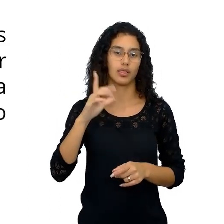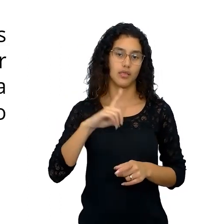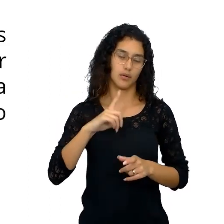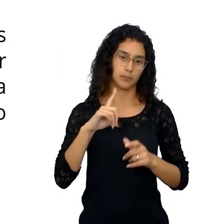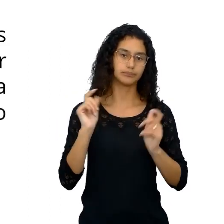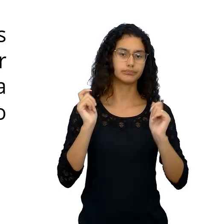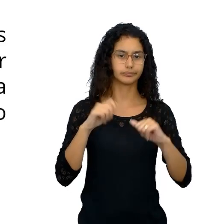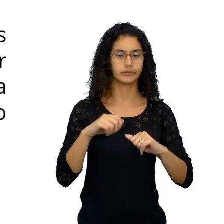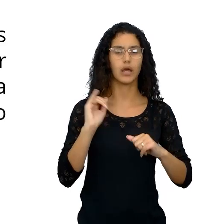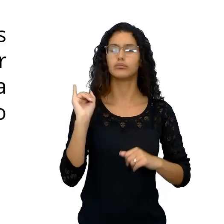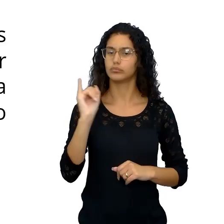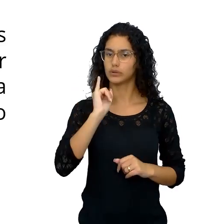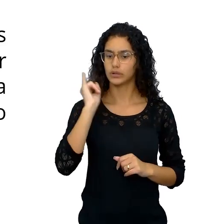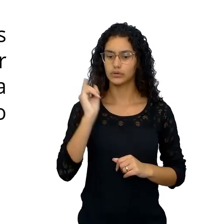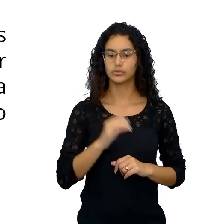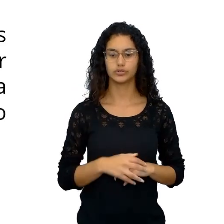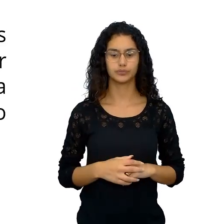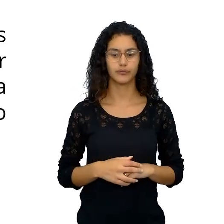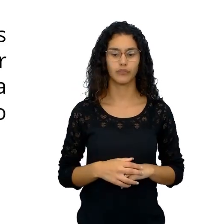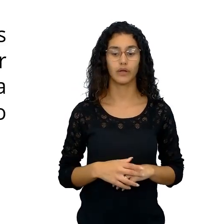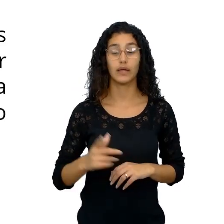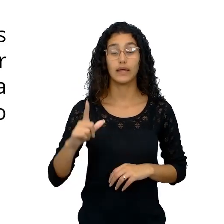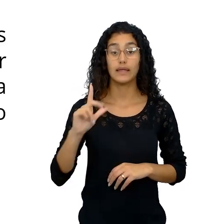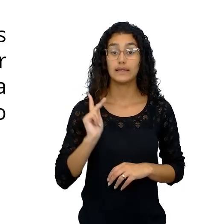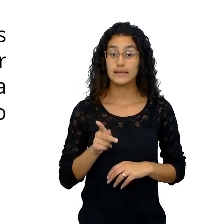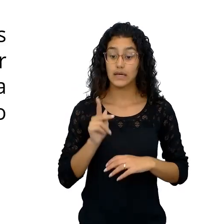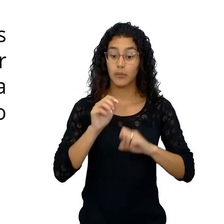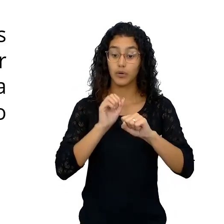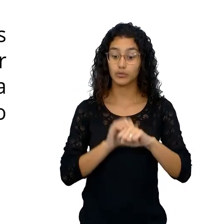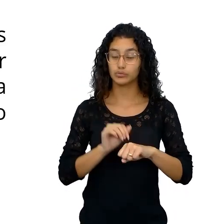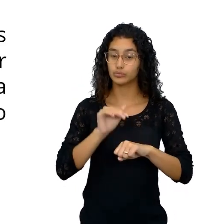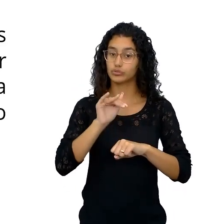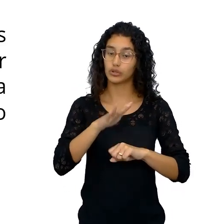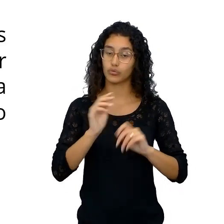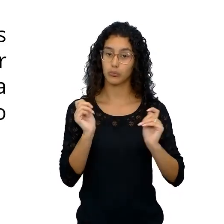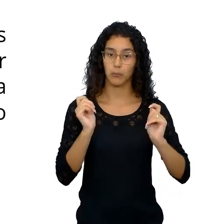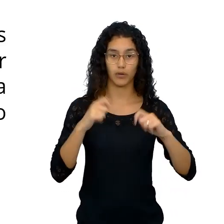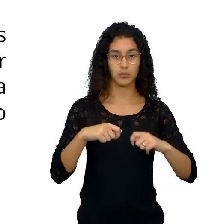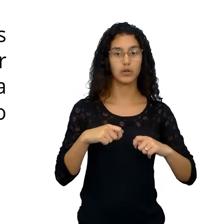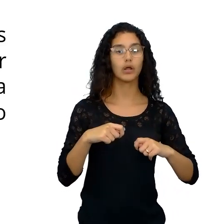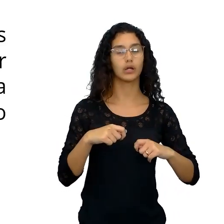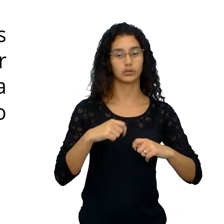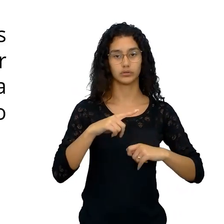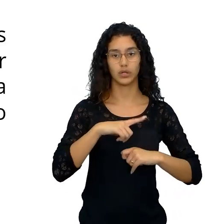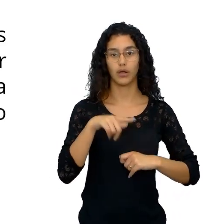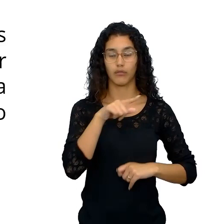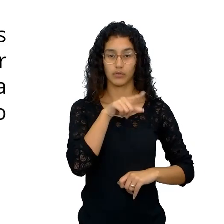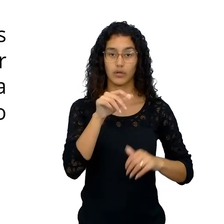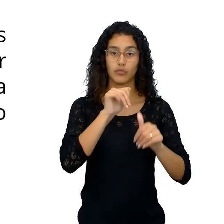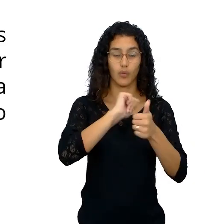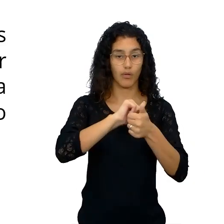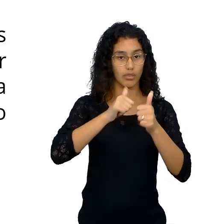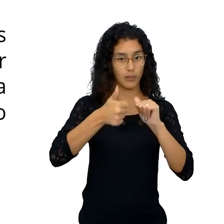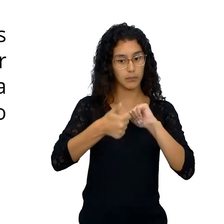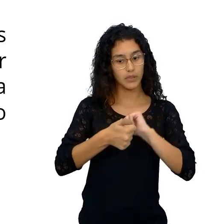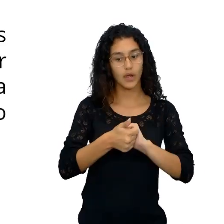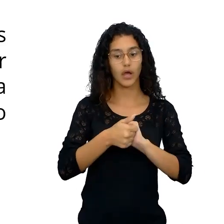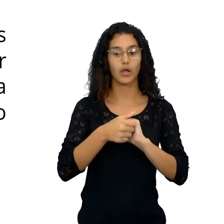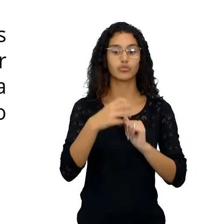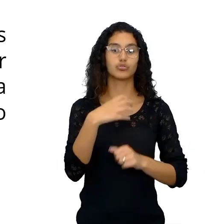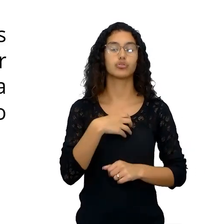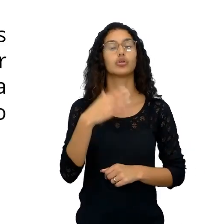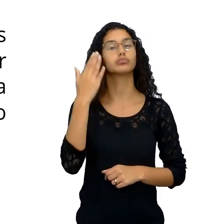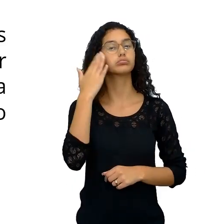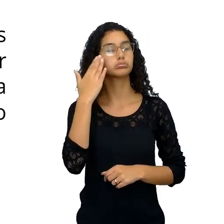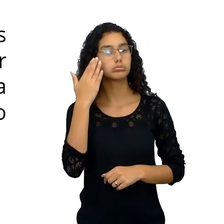que é muito rico, tá bem? Então, aqui são sempre sugestões de possibilidades, e vocês vão aí adaptá-las de acordo com os